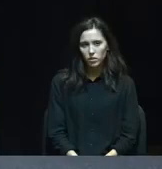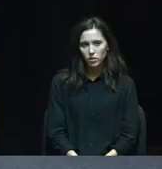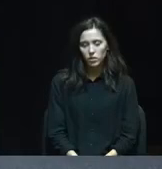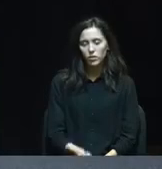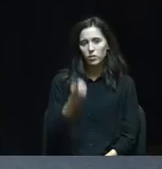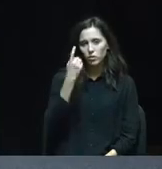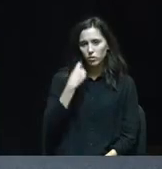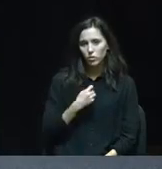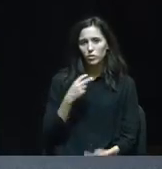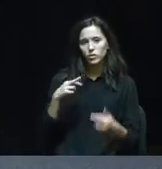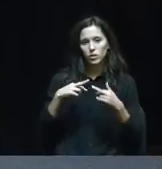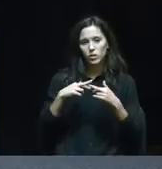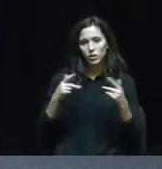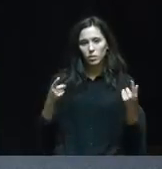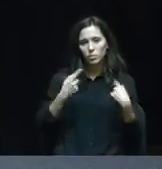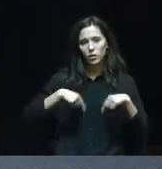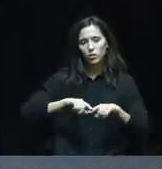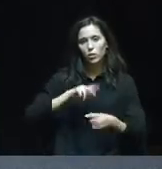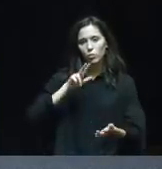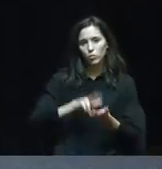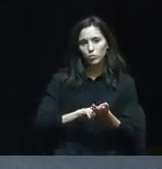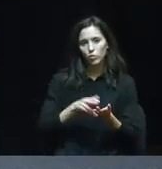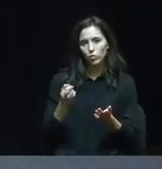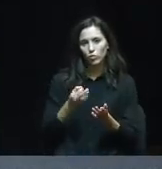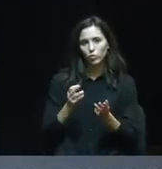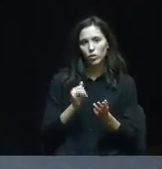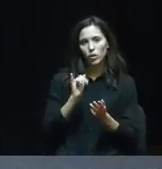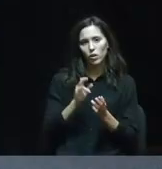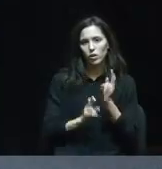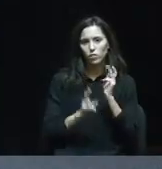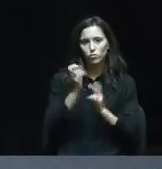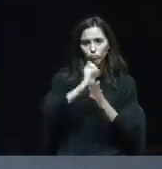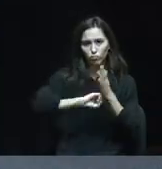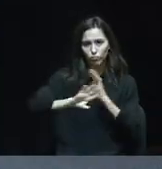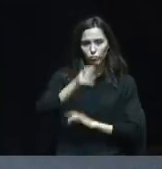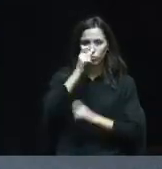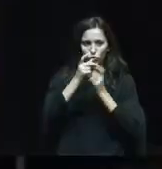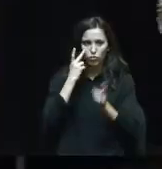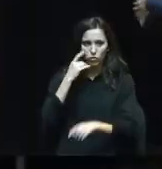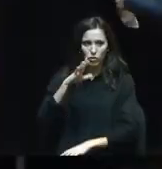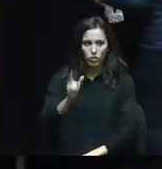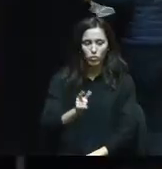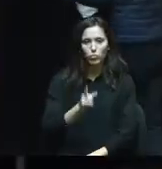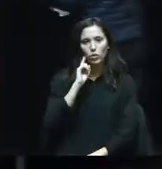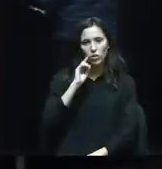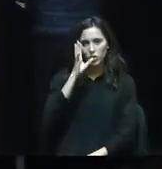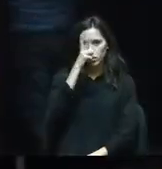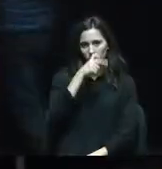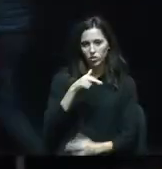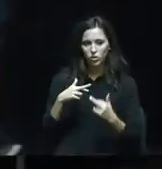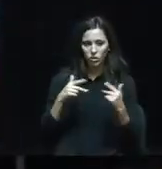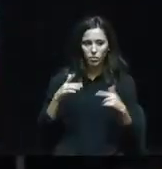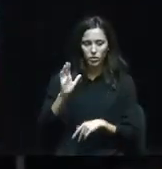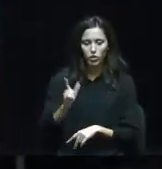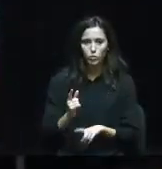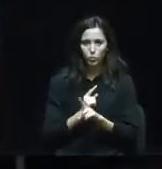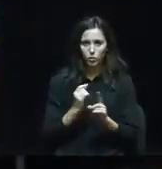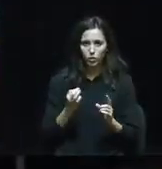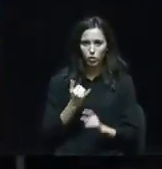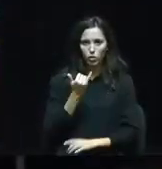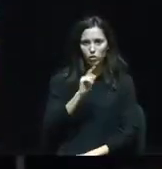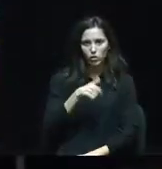Foi aprovado ontem em reunião de Câmara um aumento da devolução de IRS aos lisboetas. Foi um dia triste na Câmara Municipal de Lisboa, porque foi